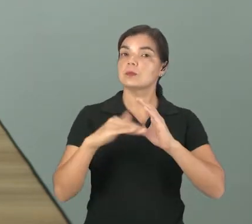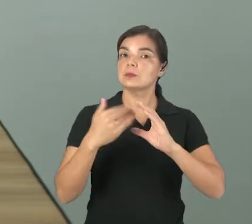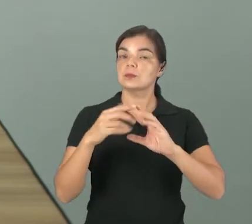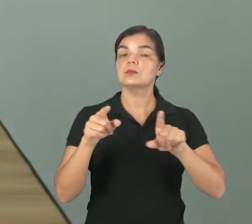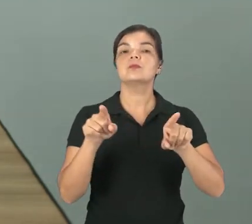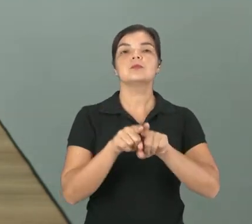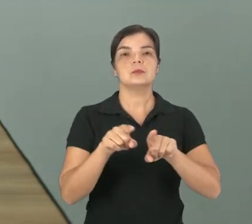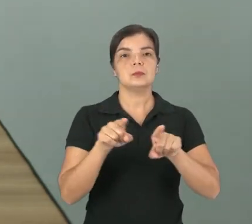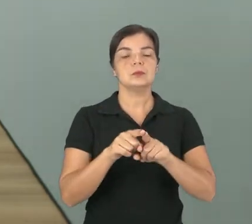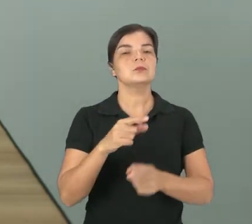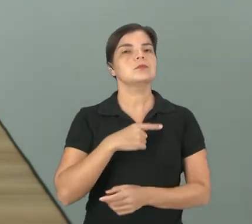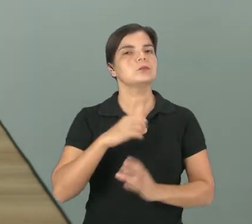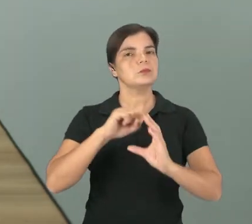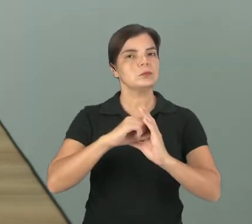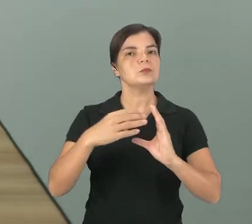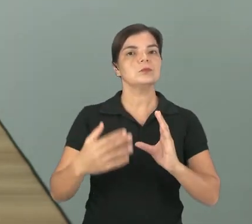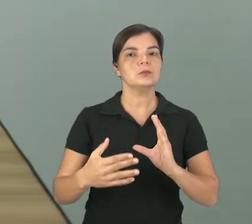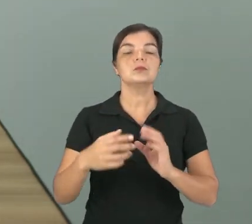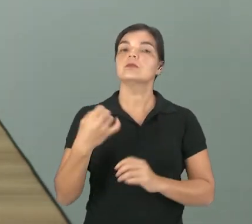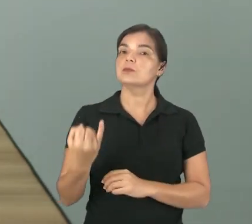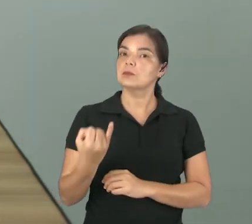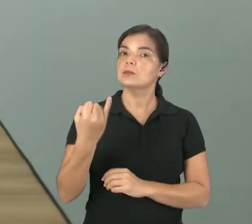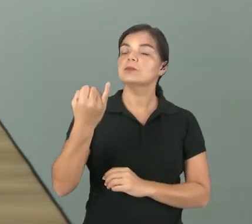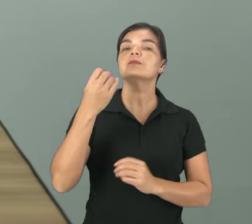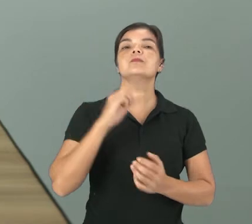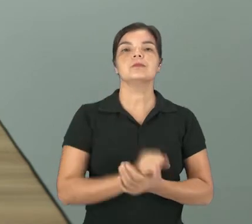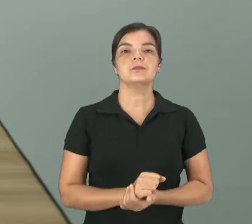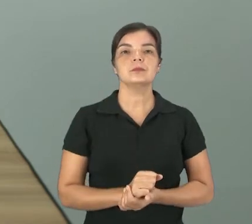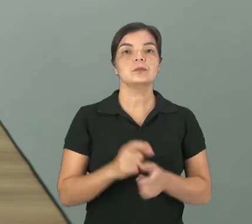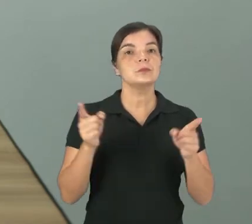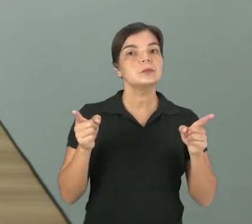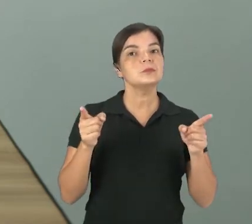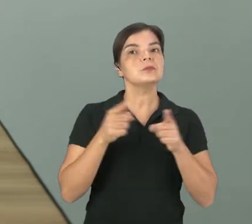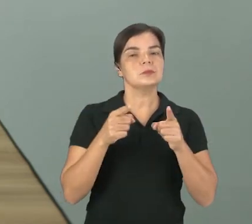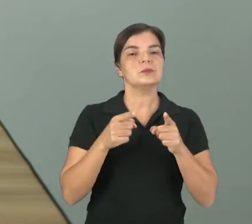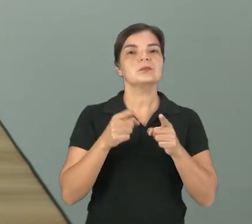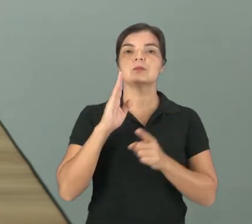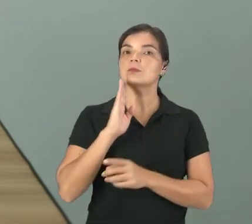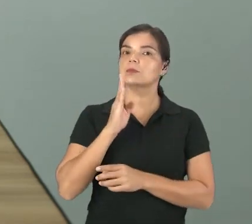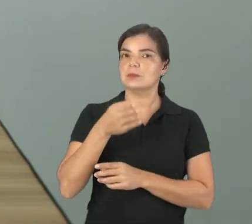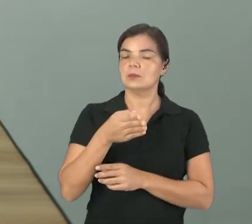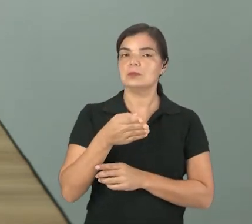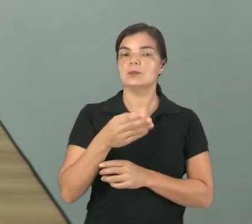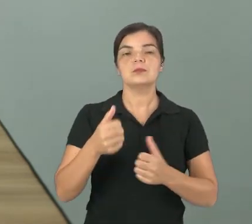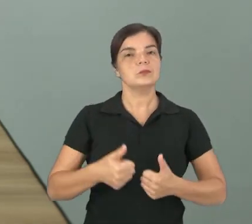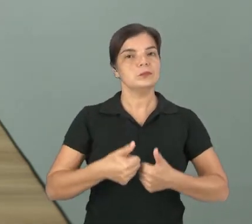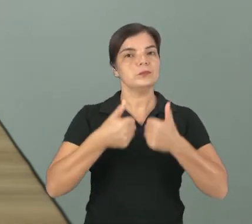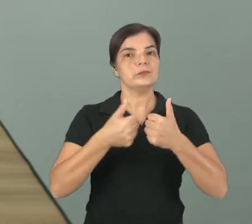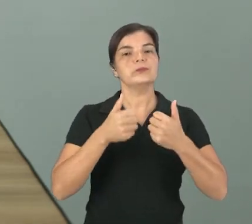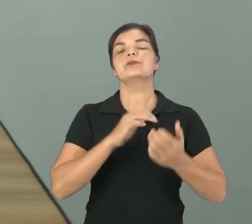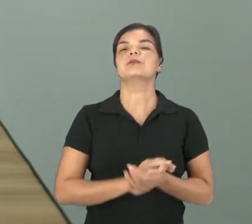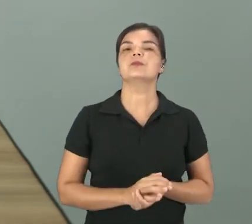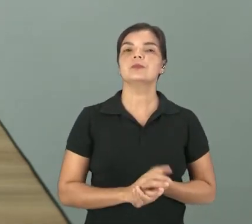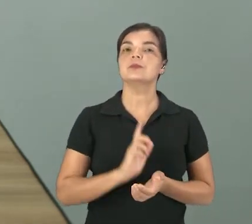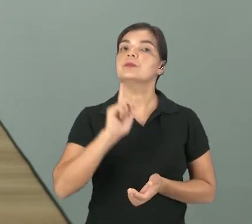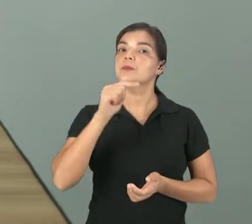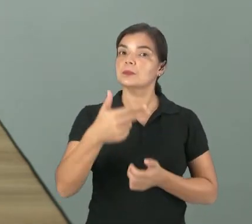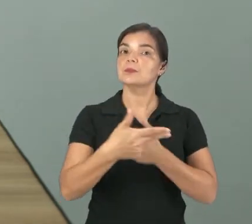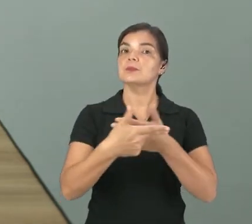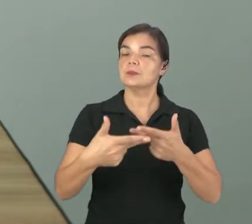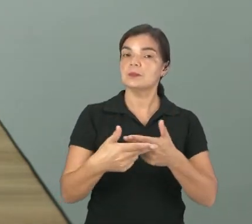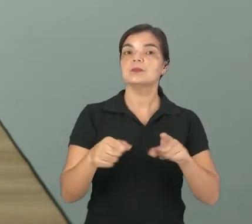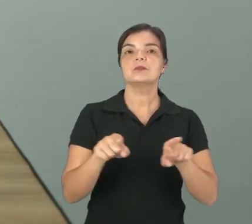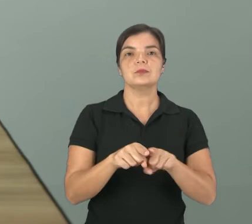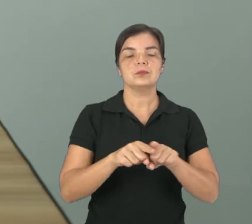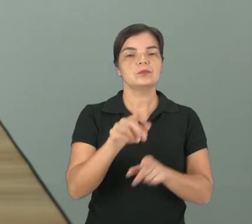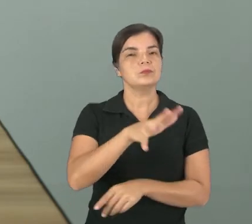mensagens, essas mensagens elas têm uma característica marcante. Elas são curtas, diretas e positivas. E outra coisa muito